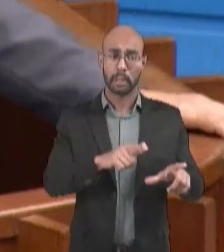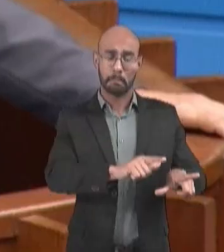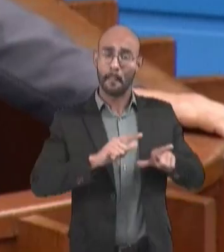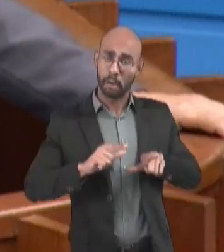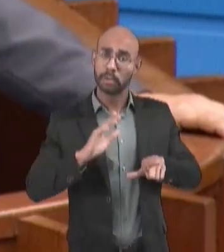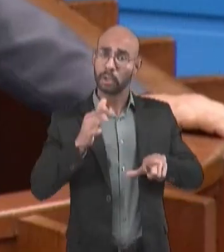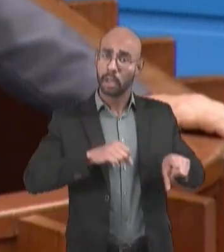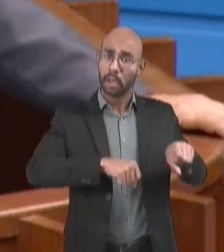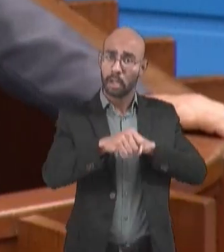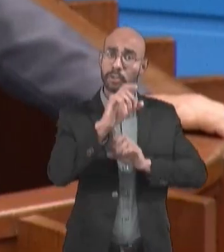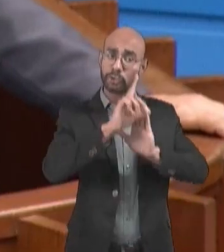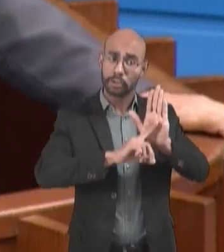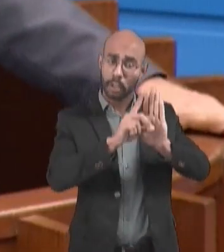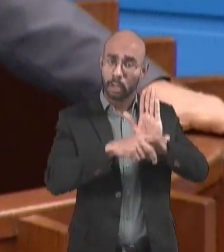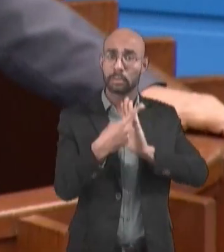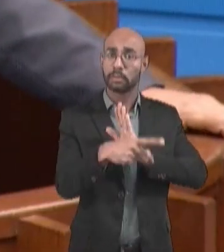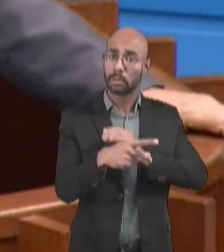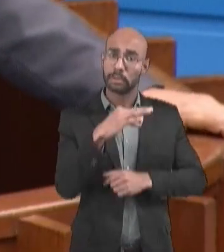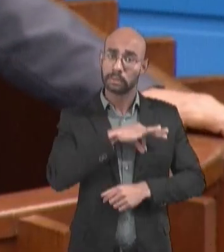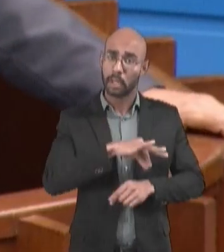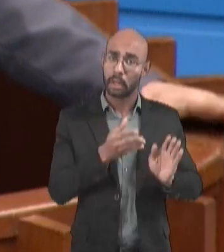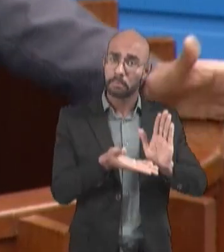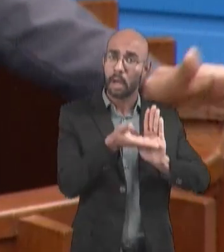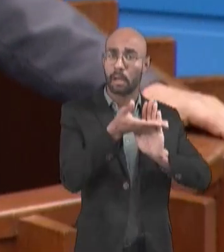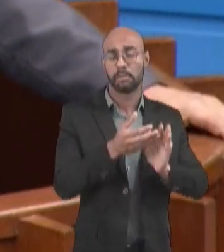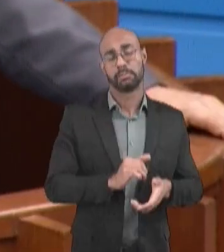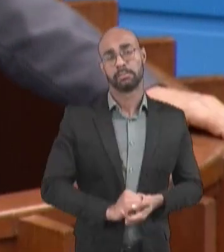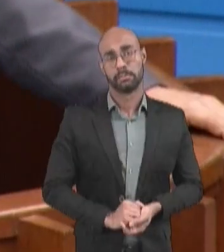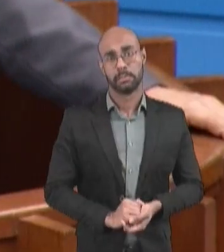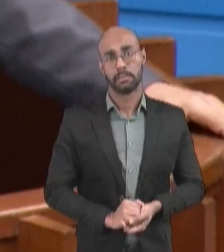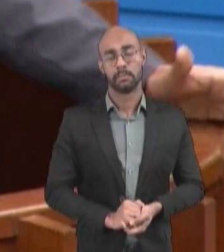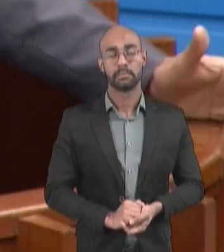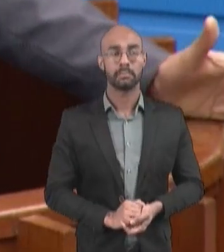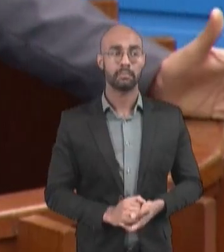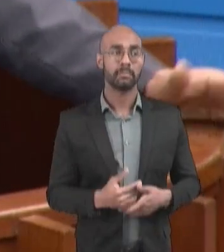enfim. Então, eu quero apenas registrar aqui